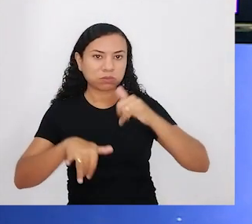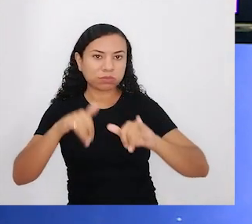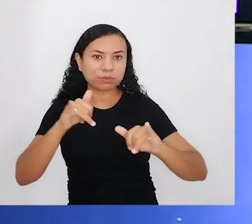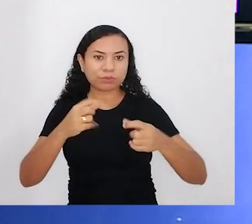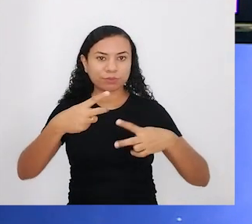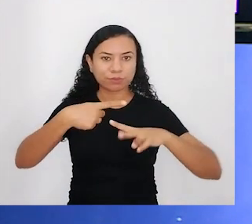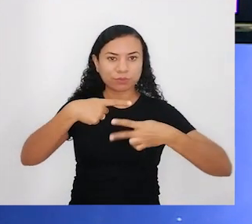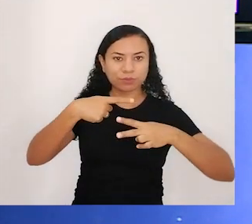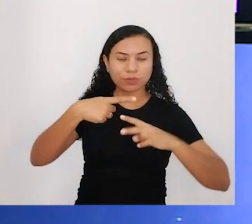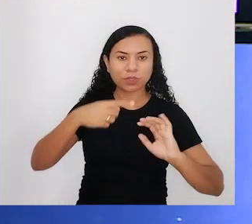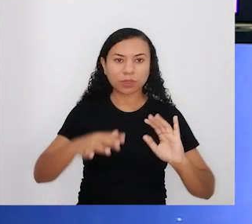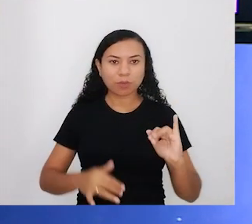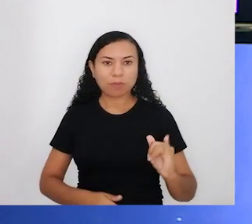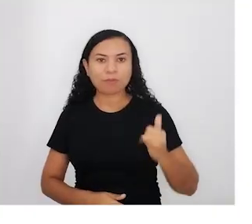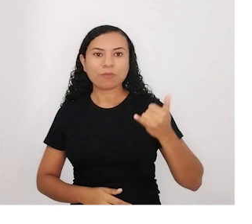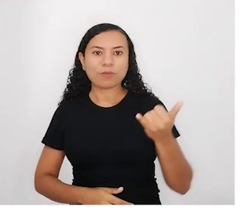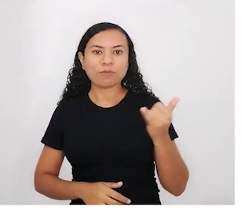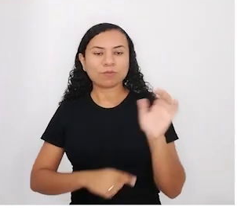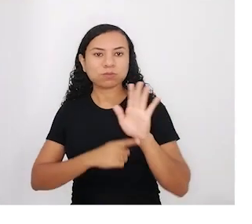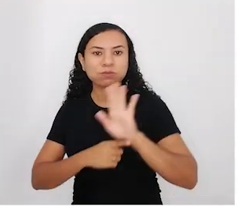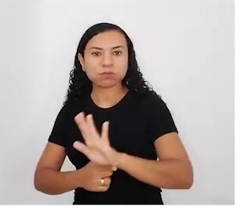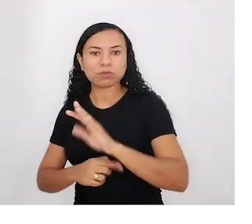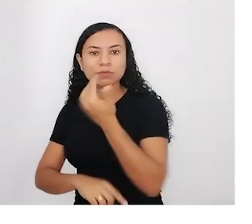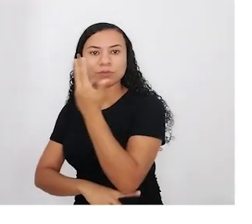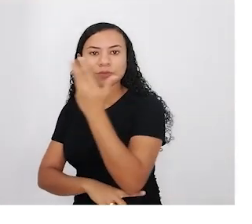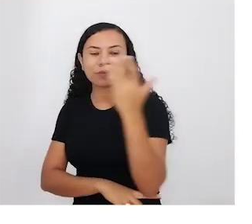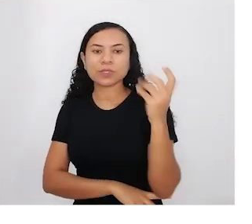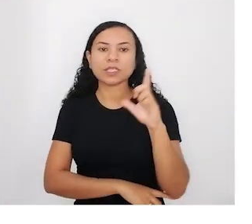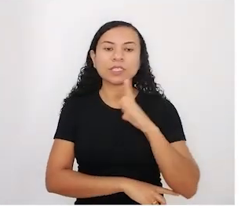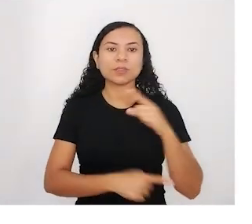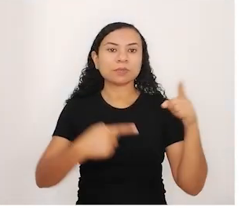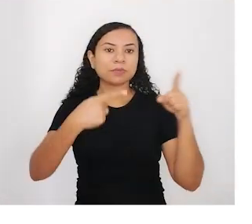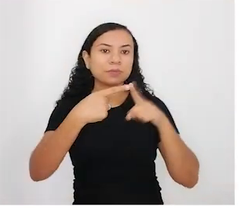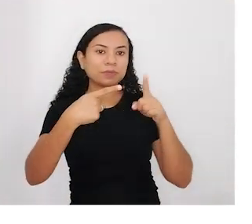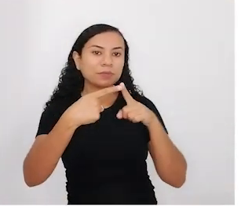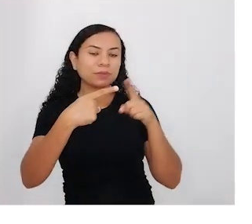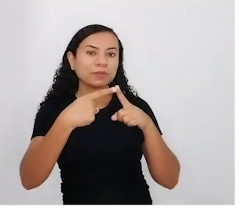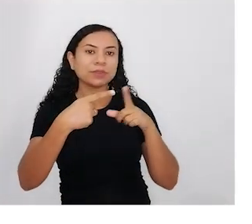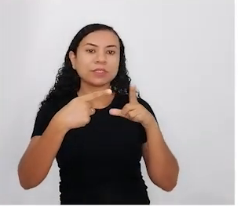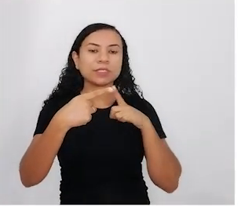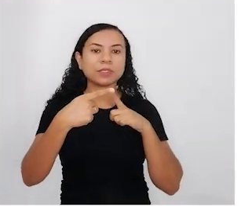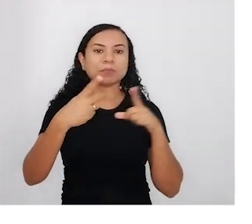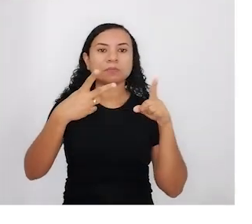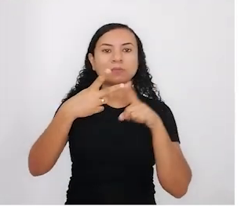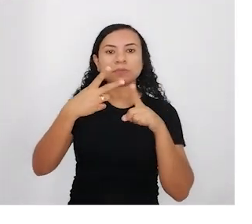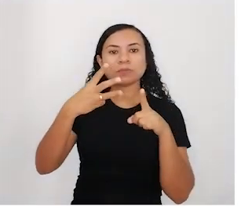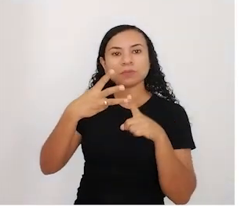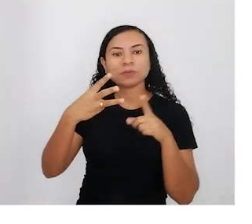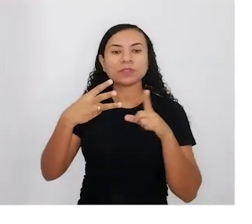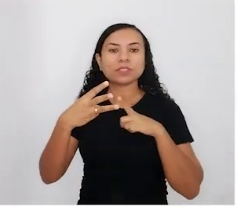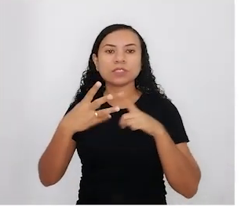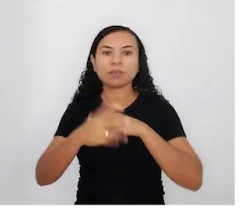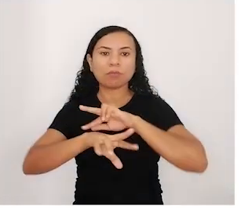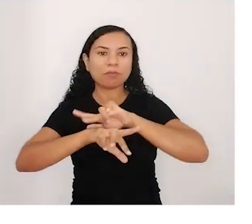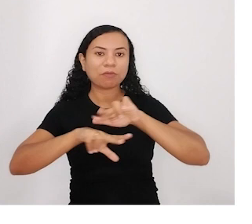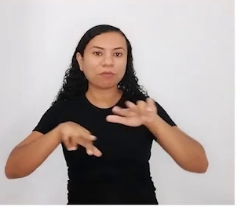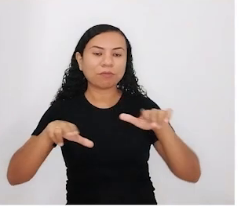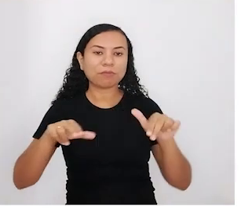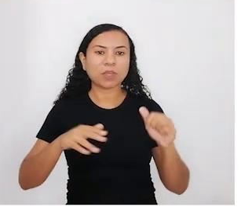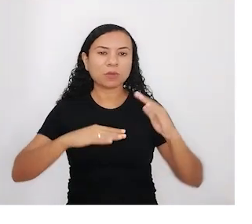a recuperação ambiental. Biorremediação, técnicas para reduzir ou eliminar contaminações no meio